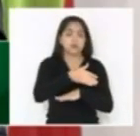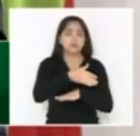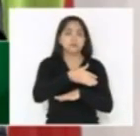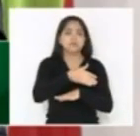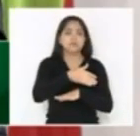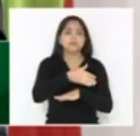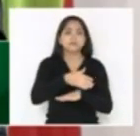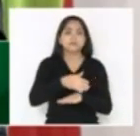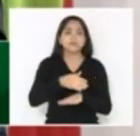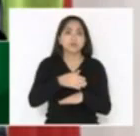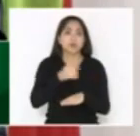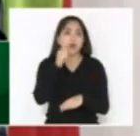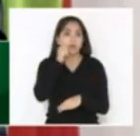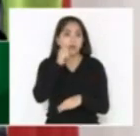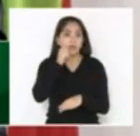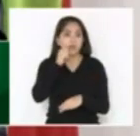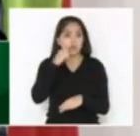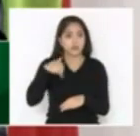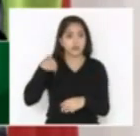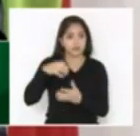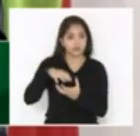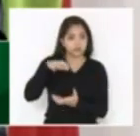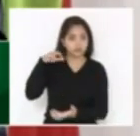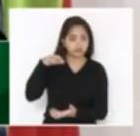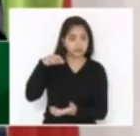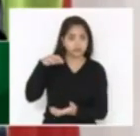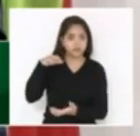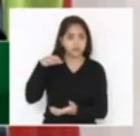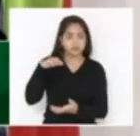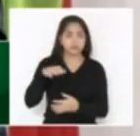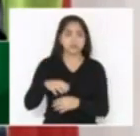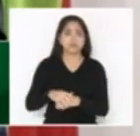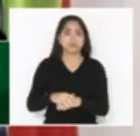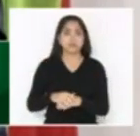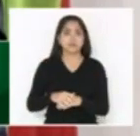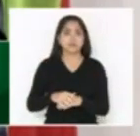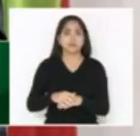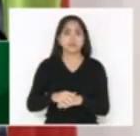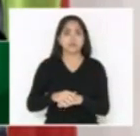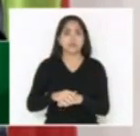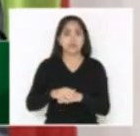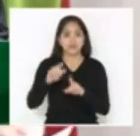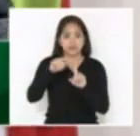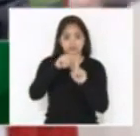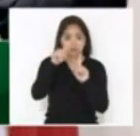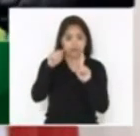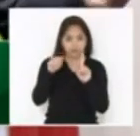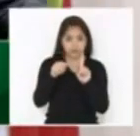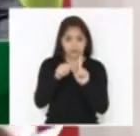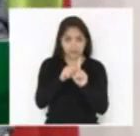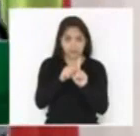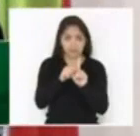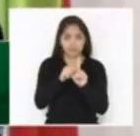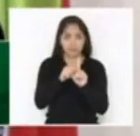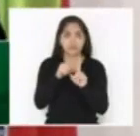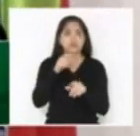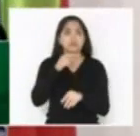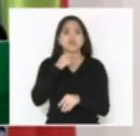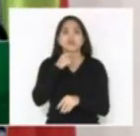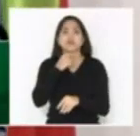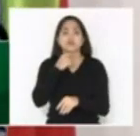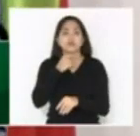a uma senhora que estava ilhada, deputado Manuel Mota, ela estava grávida e não deu tempo para chegarem ao